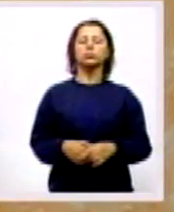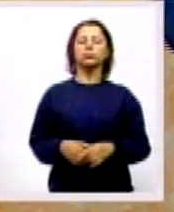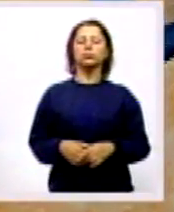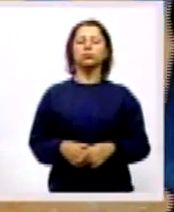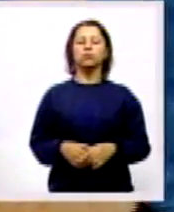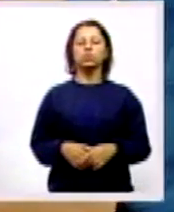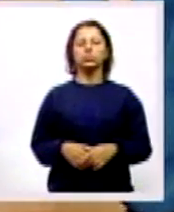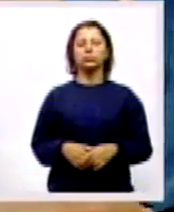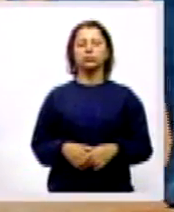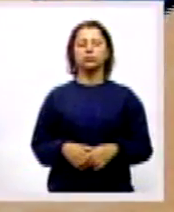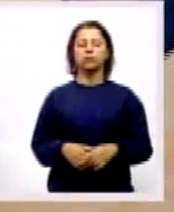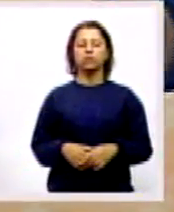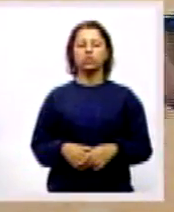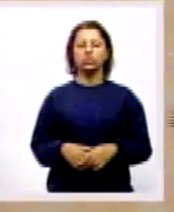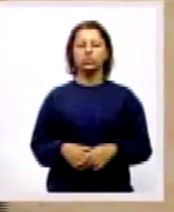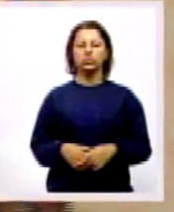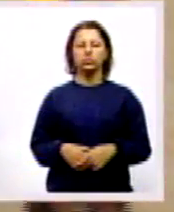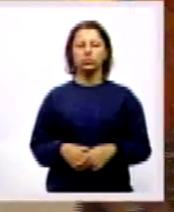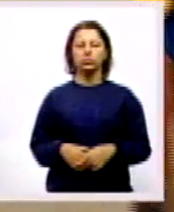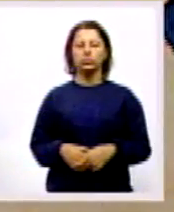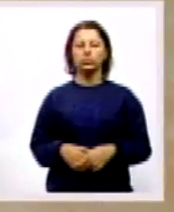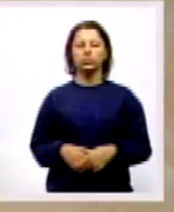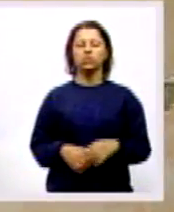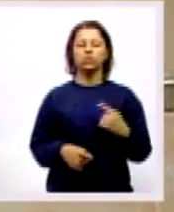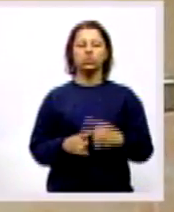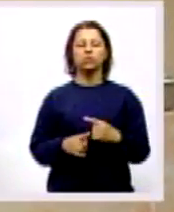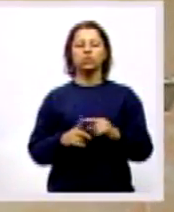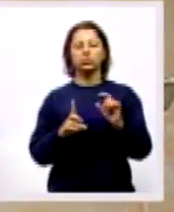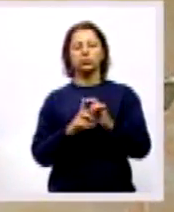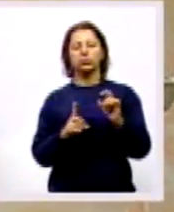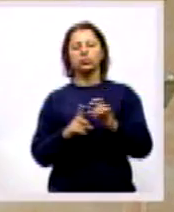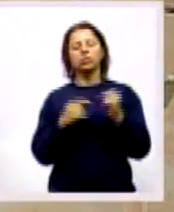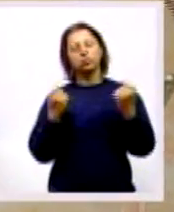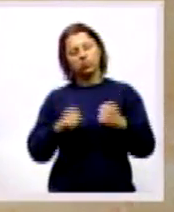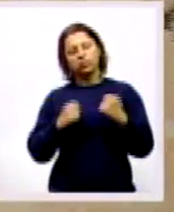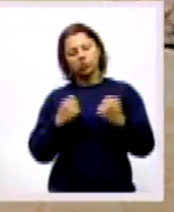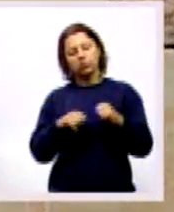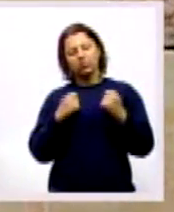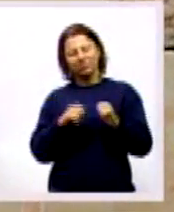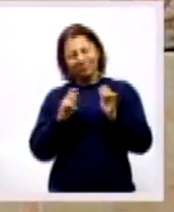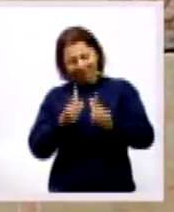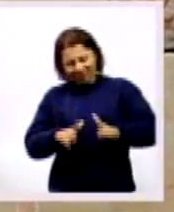Para fazer uma palavra ser compreendida, você não sabe de quanta energia que ela gasta.